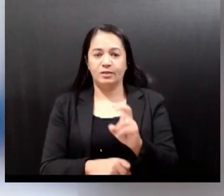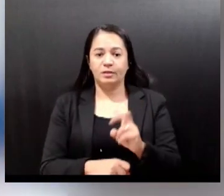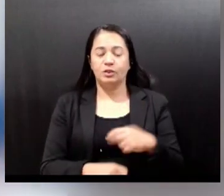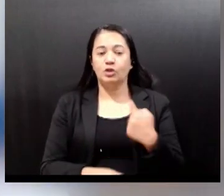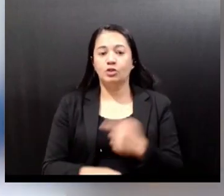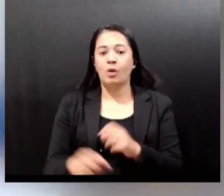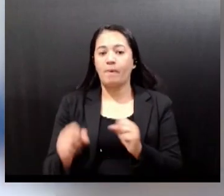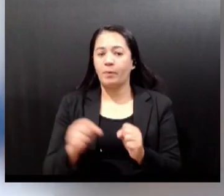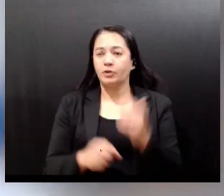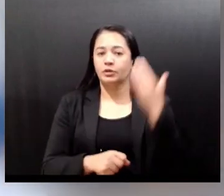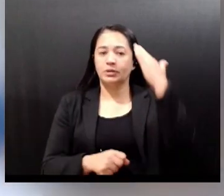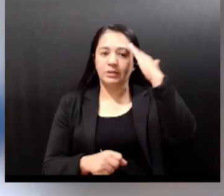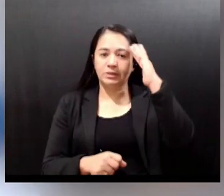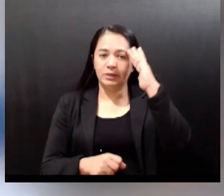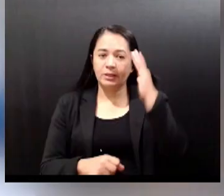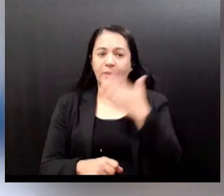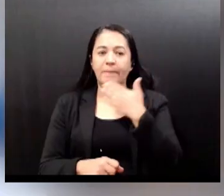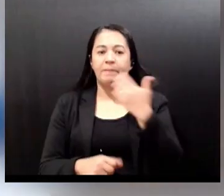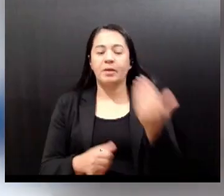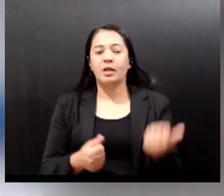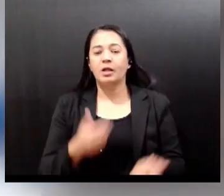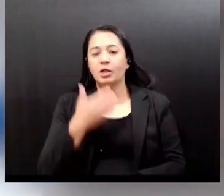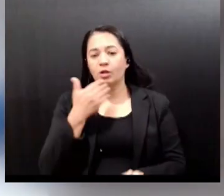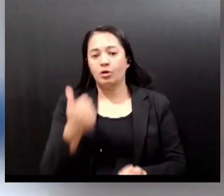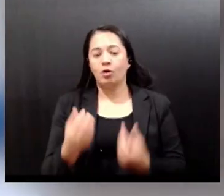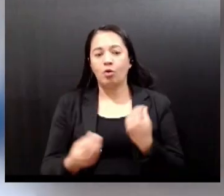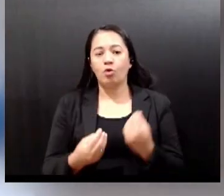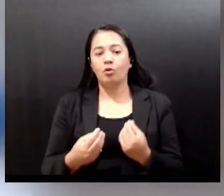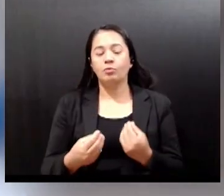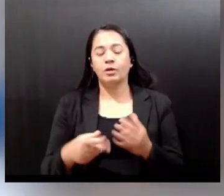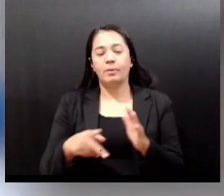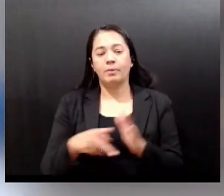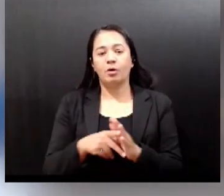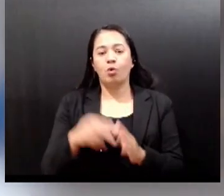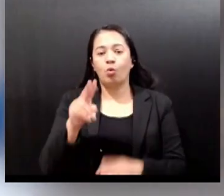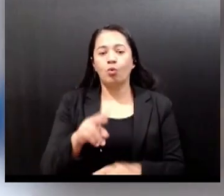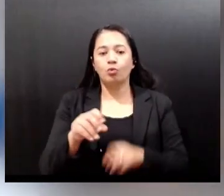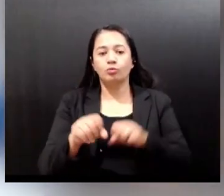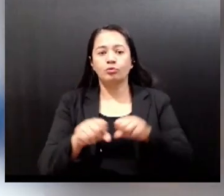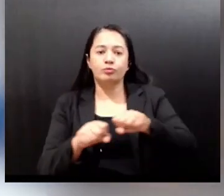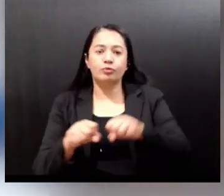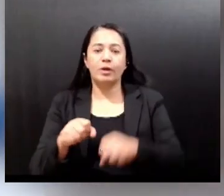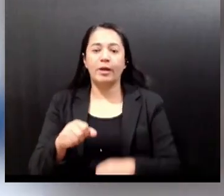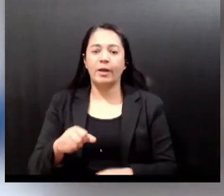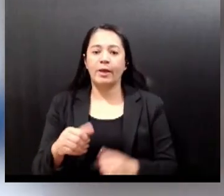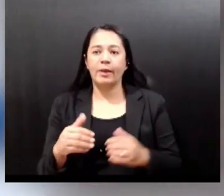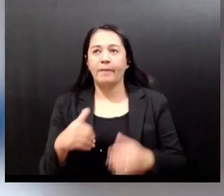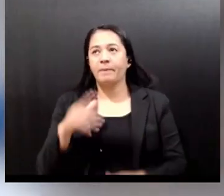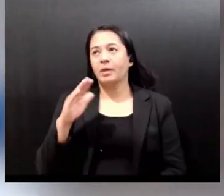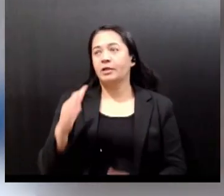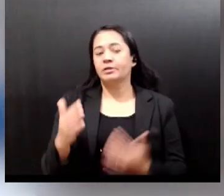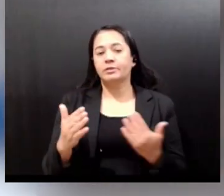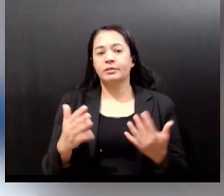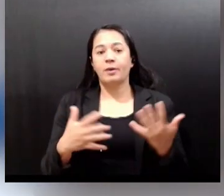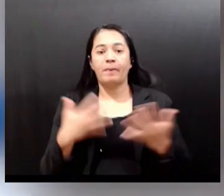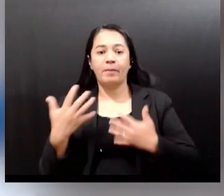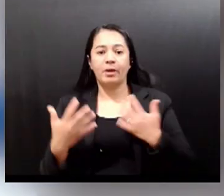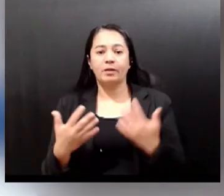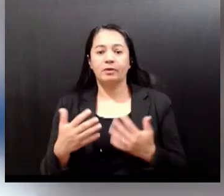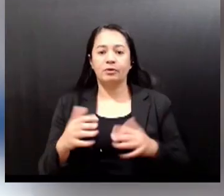melhor a função, inclusive, dos patinetes, que é mais do que uma opção de lazer. É uma alternativa de micromobilidade urbana e